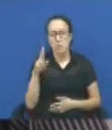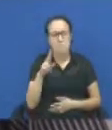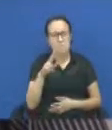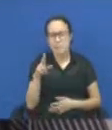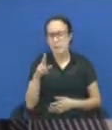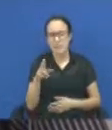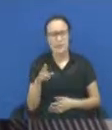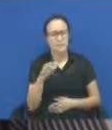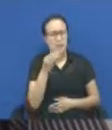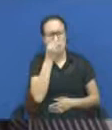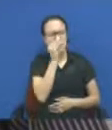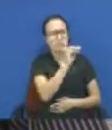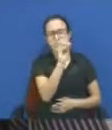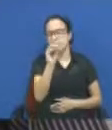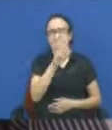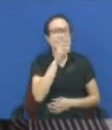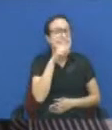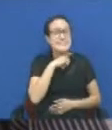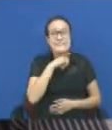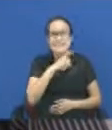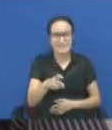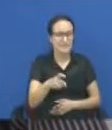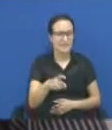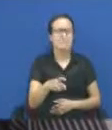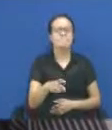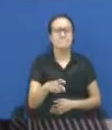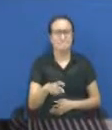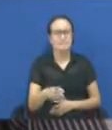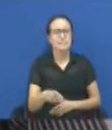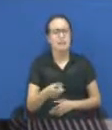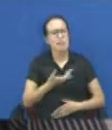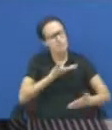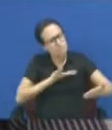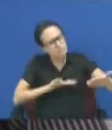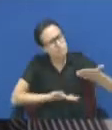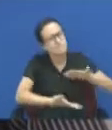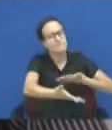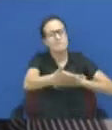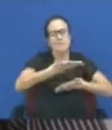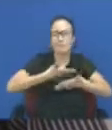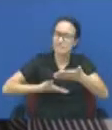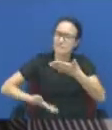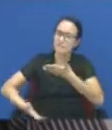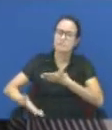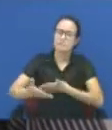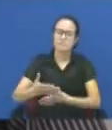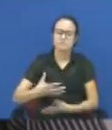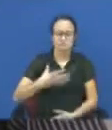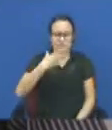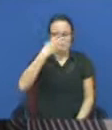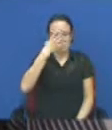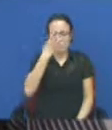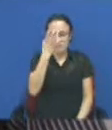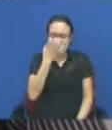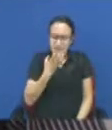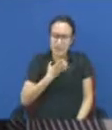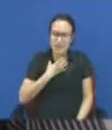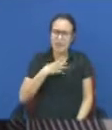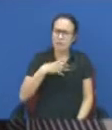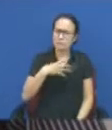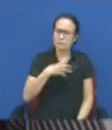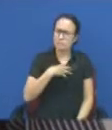muito menos de religião. Ele é um homem de caráter, é um homem